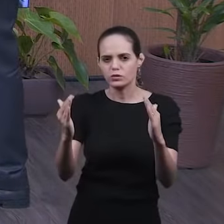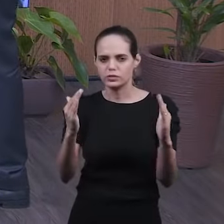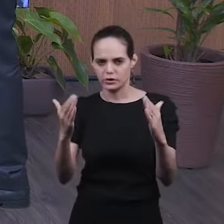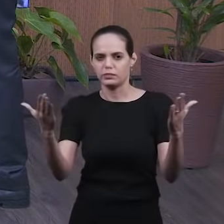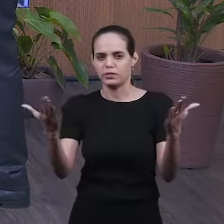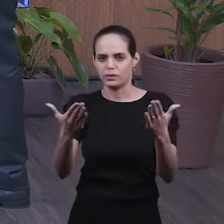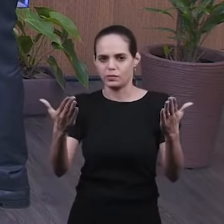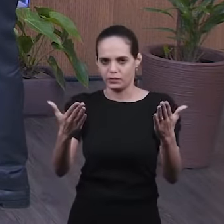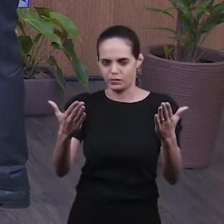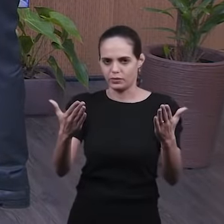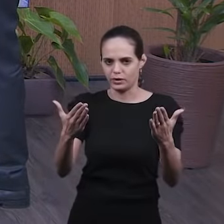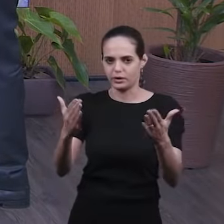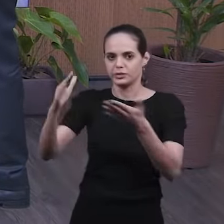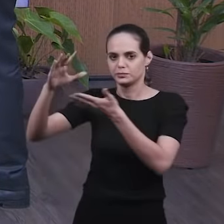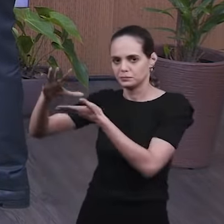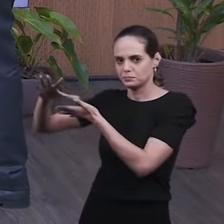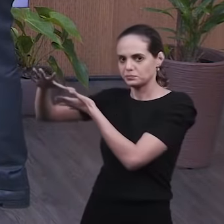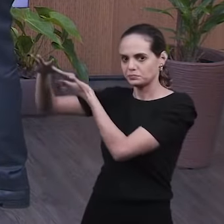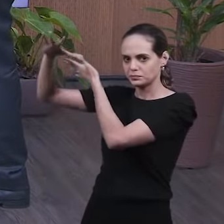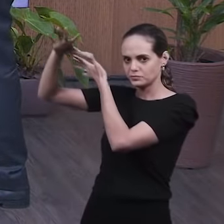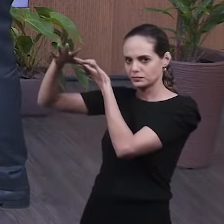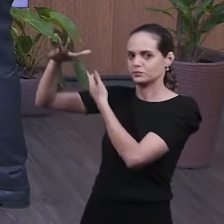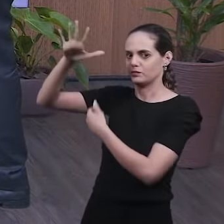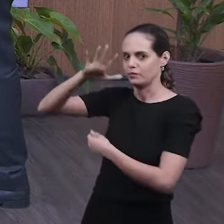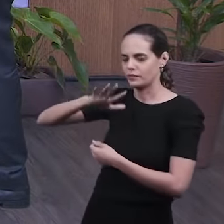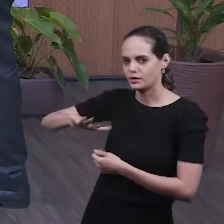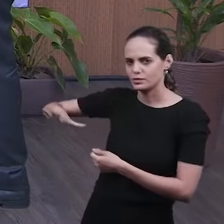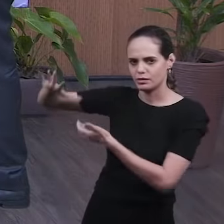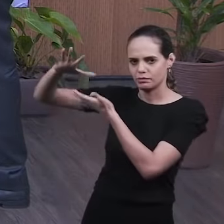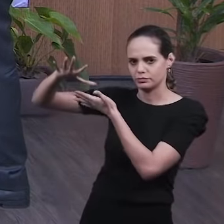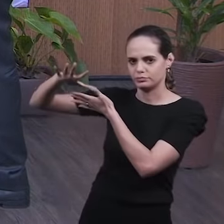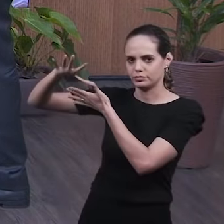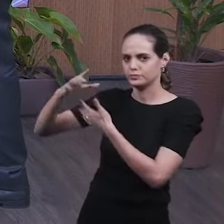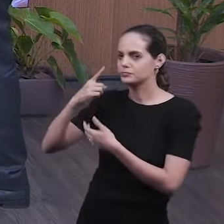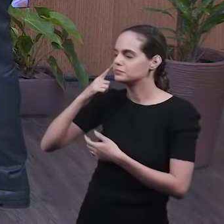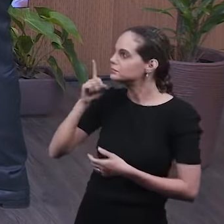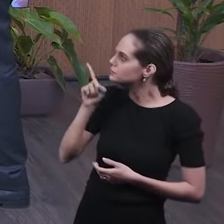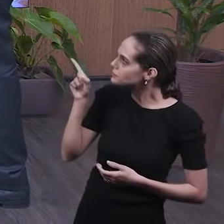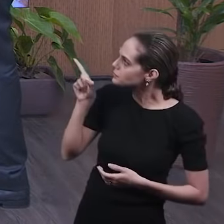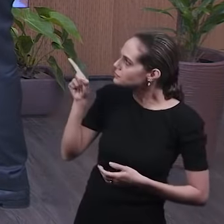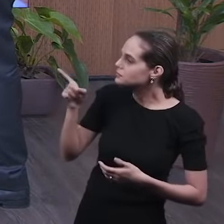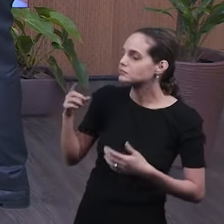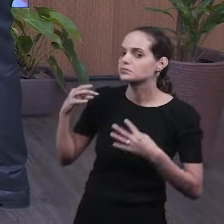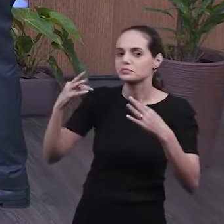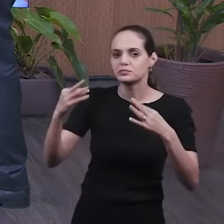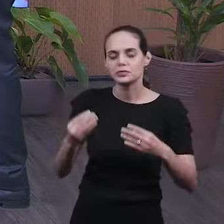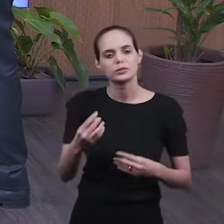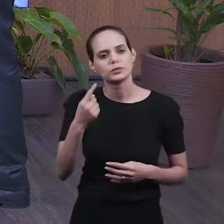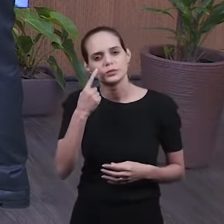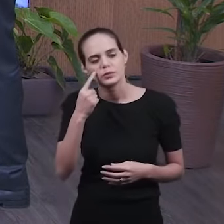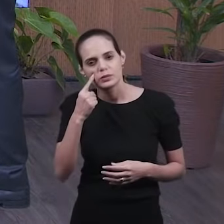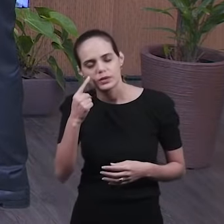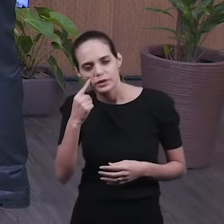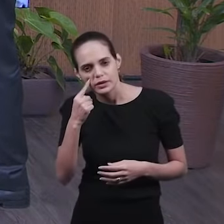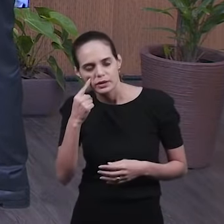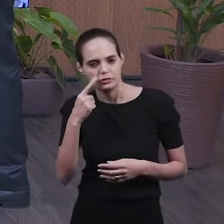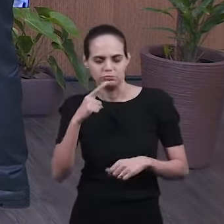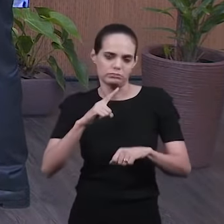tempo, uma imagem geral, aérea, para que todos possam ver em algum momento,